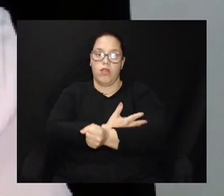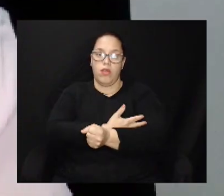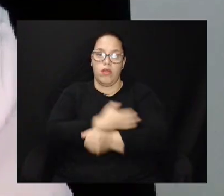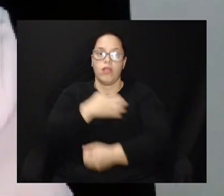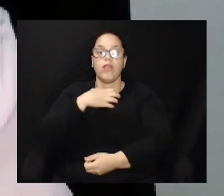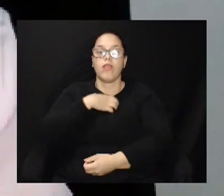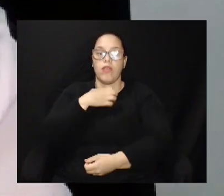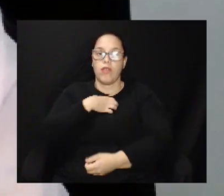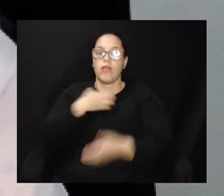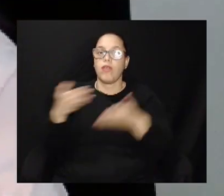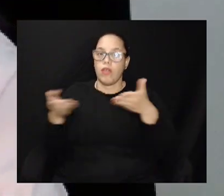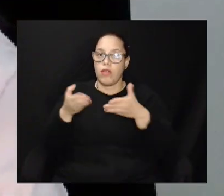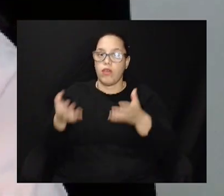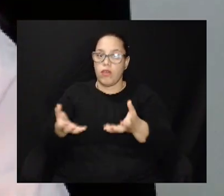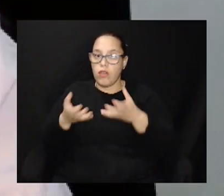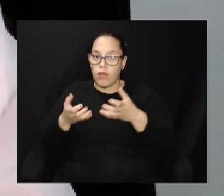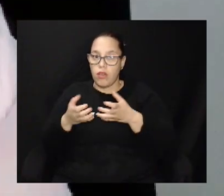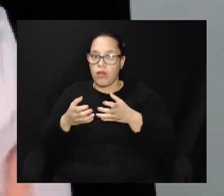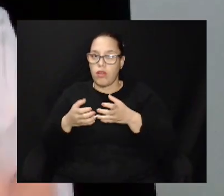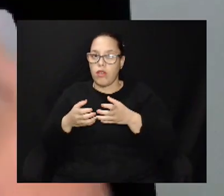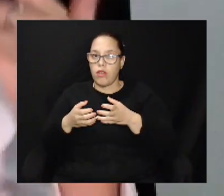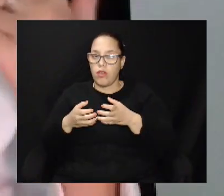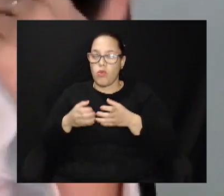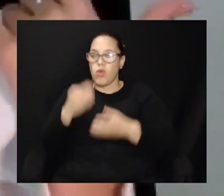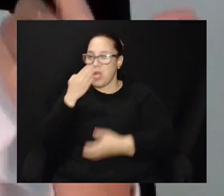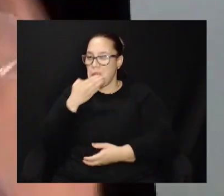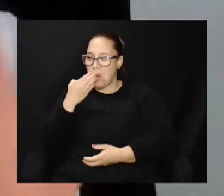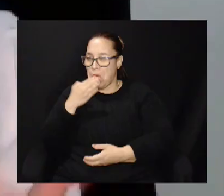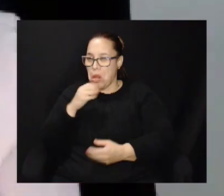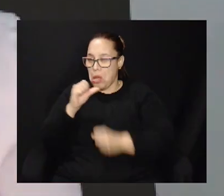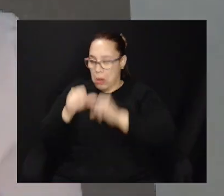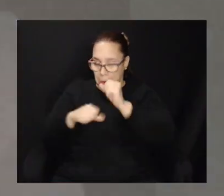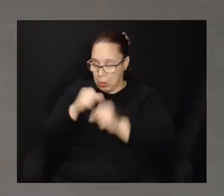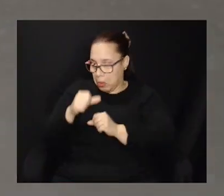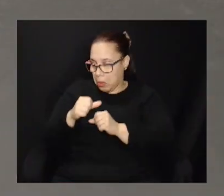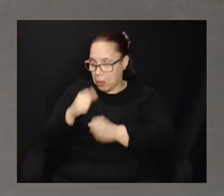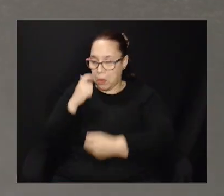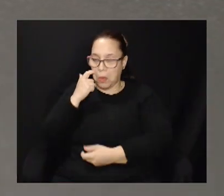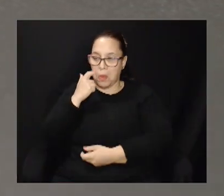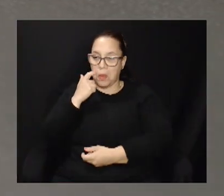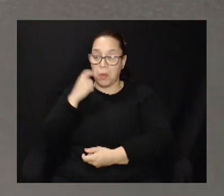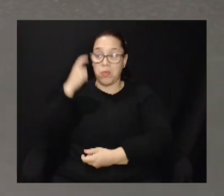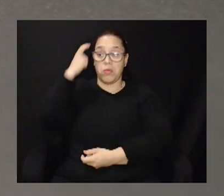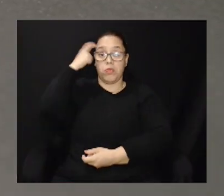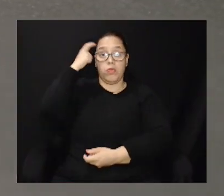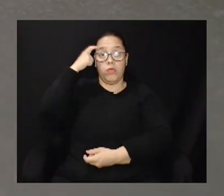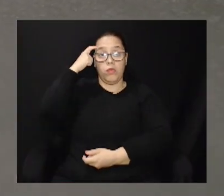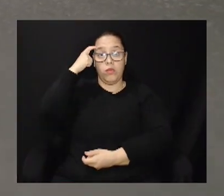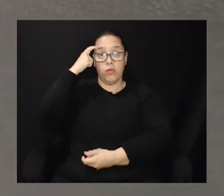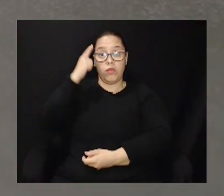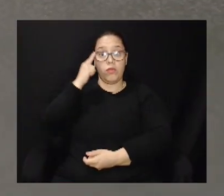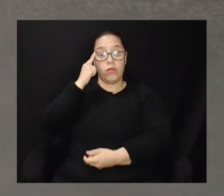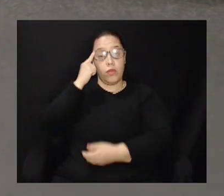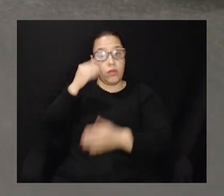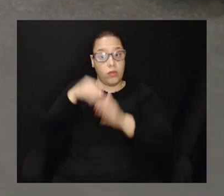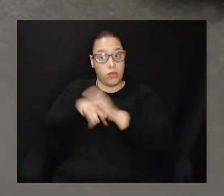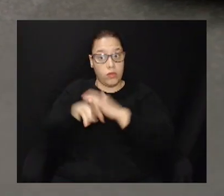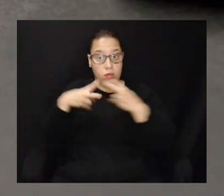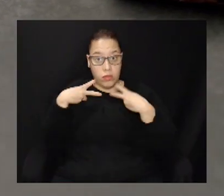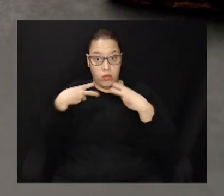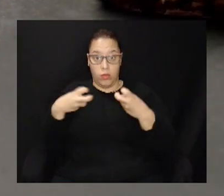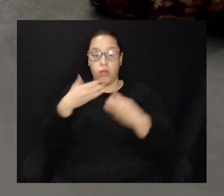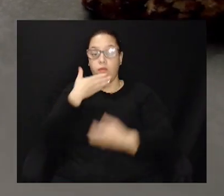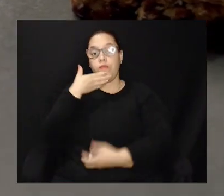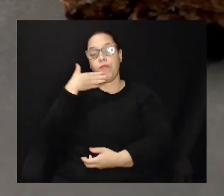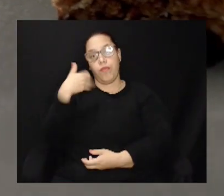tô querendo suprir alguma coisa com esse doce? É realmente trazer para a cabeça, para a gente conseguir perceber melhor os nossos sentimentos,